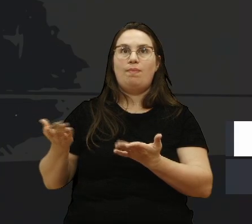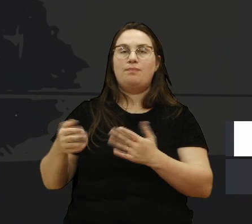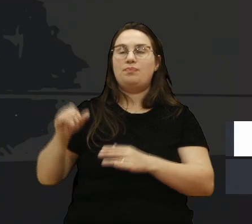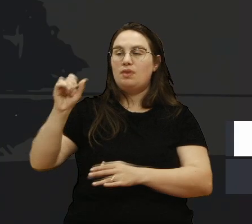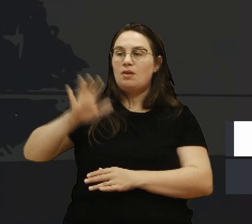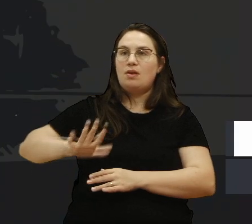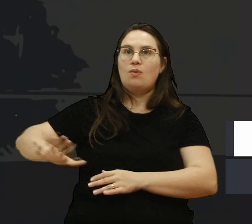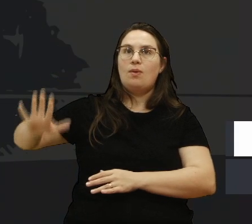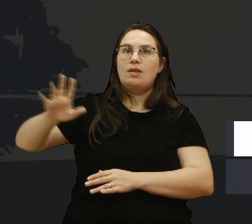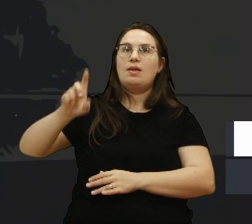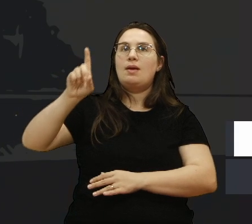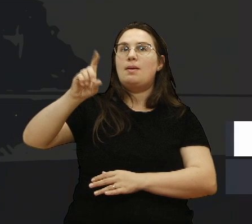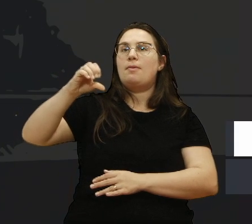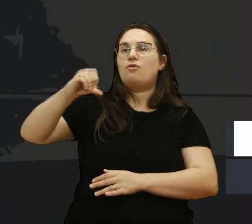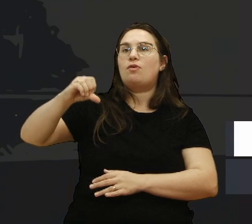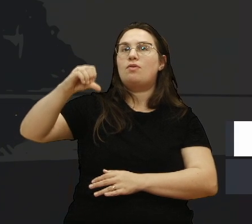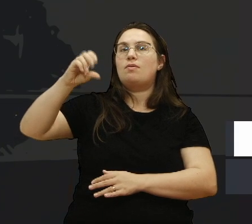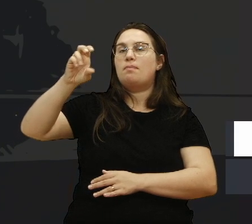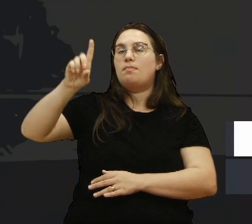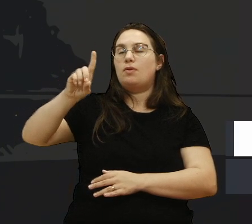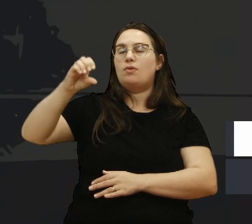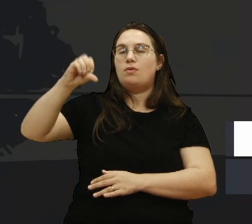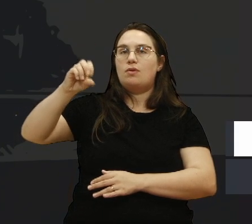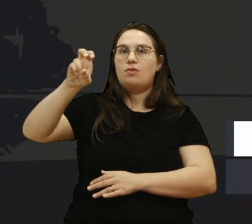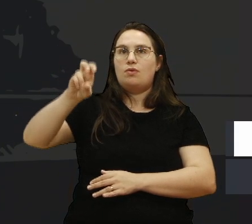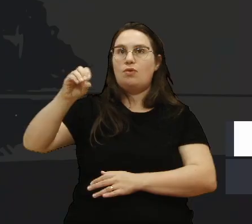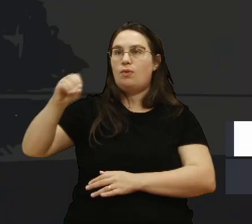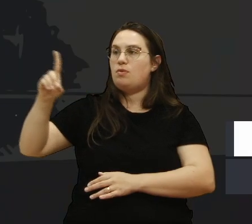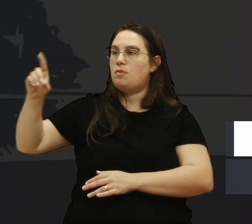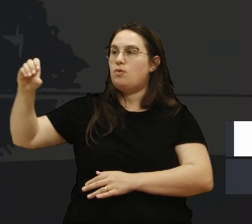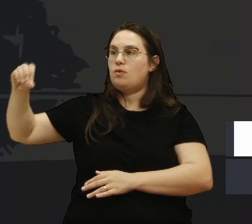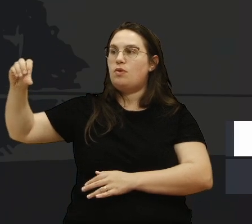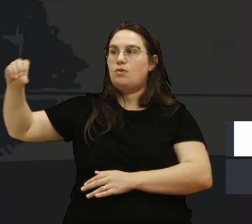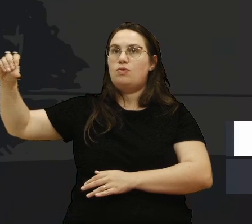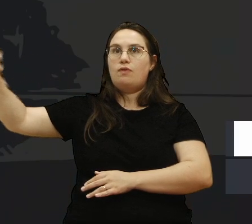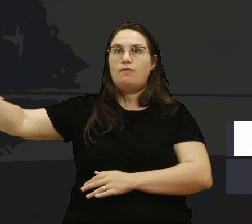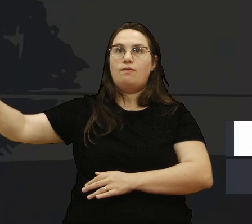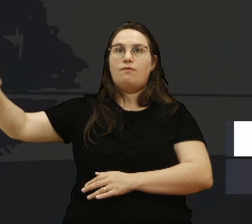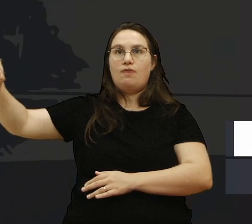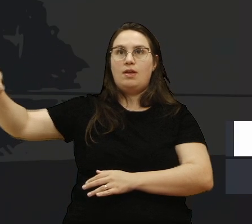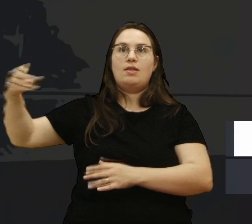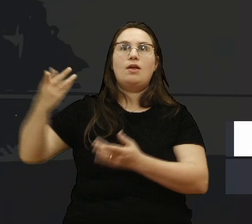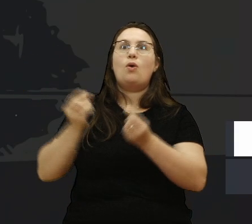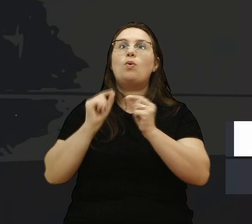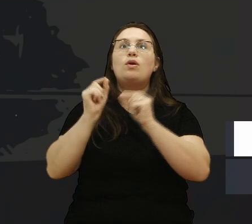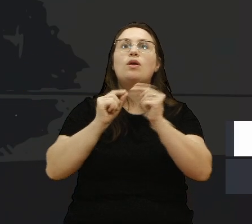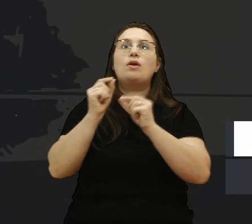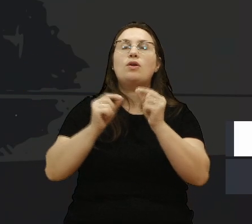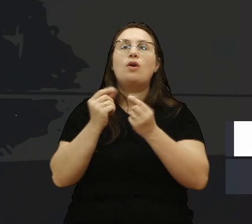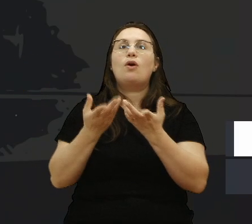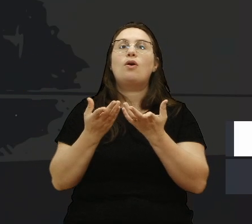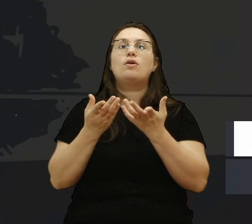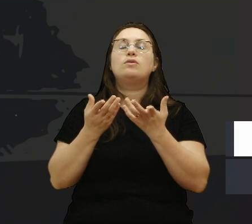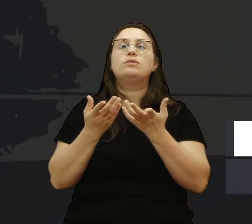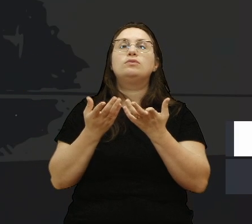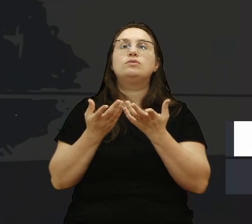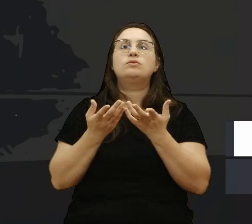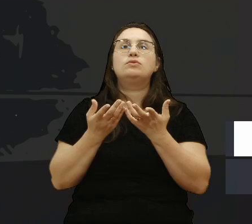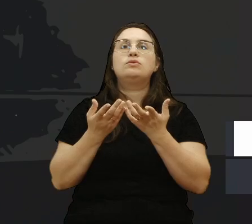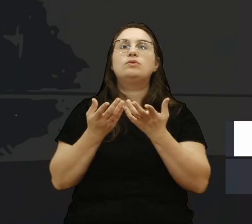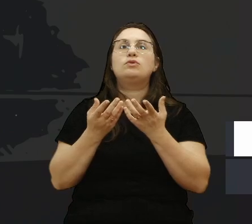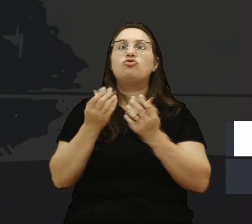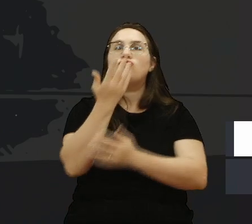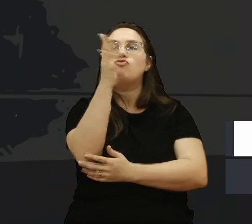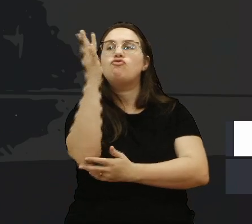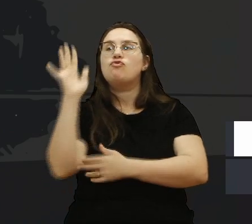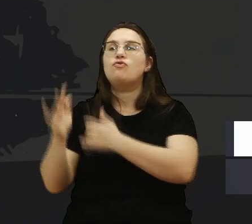Imagens dos anos 50 com os anos 90 revelam que houve um incremento de